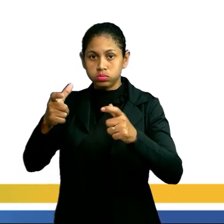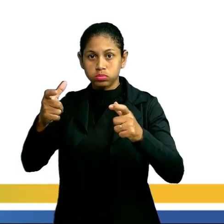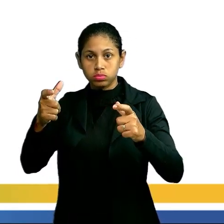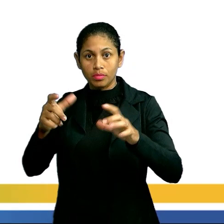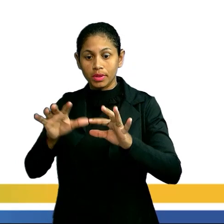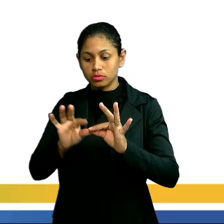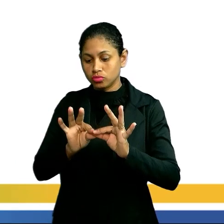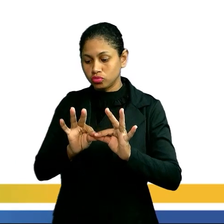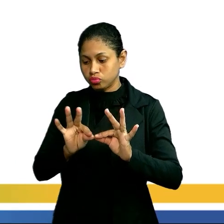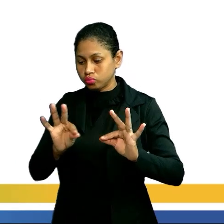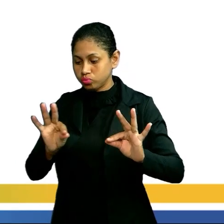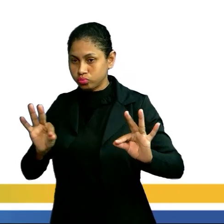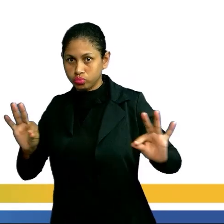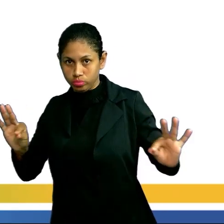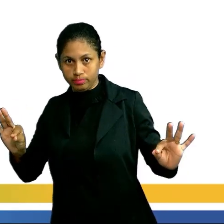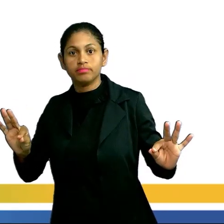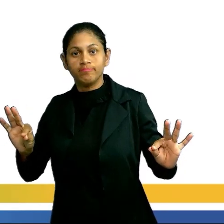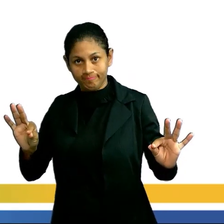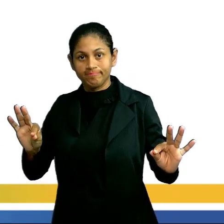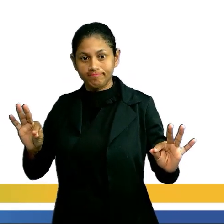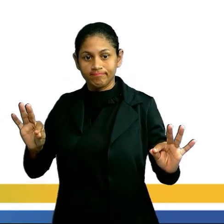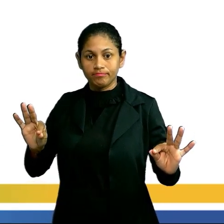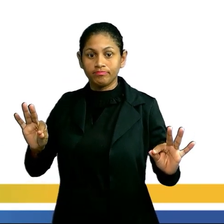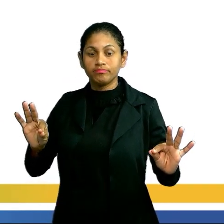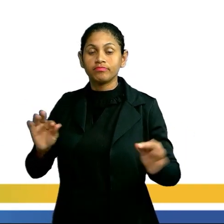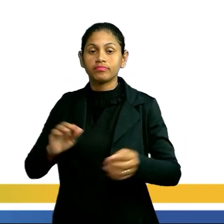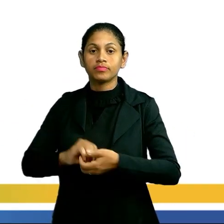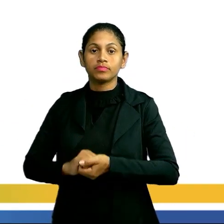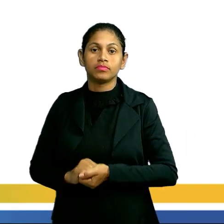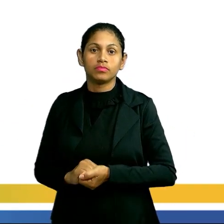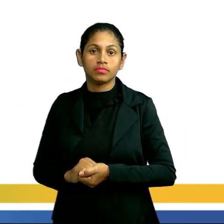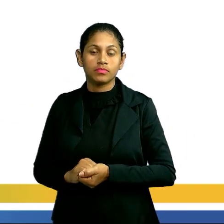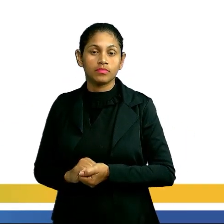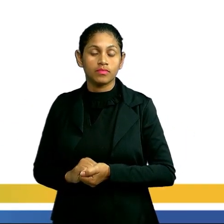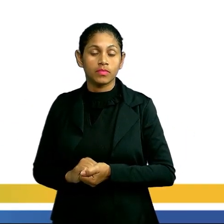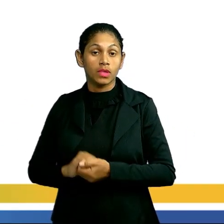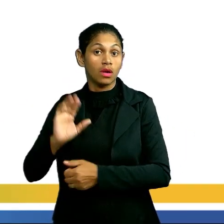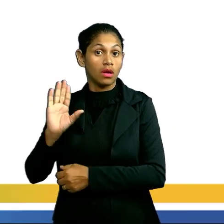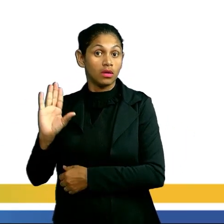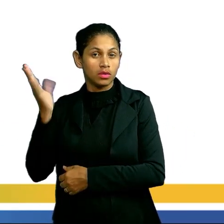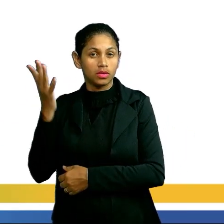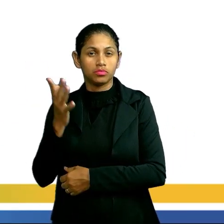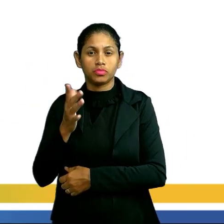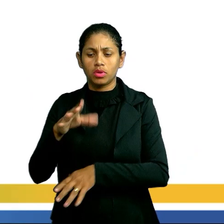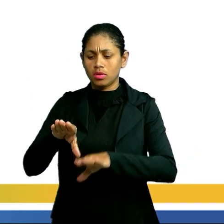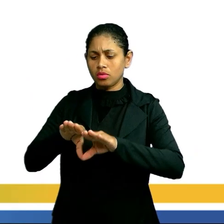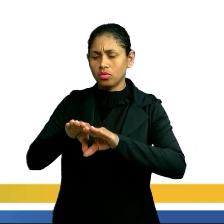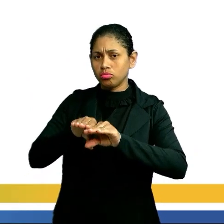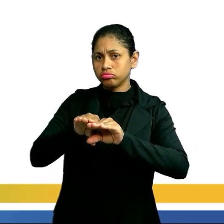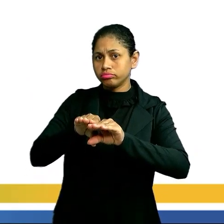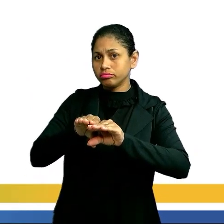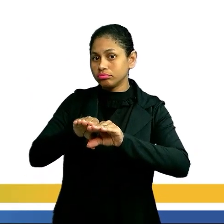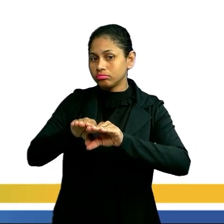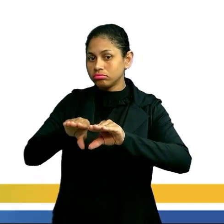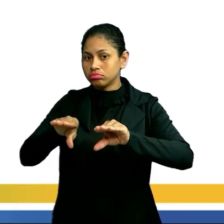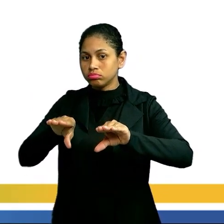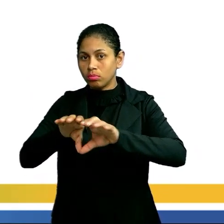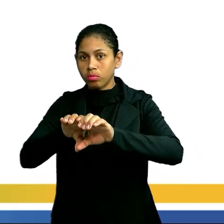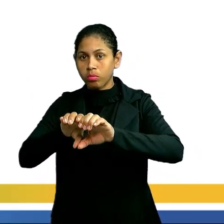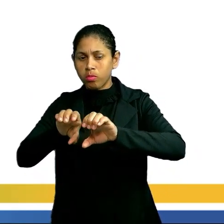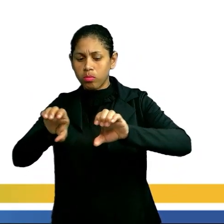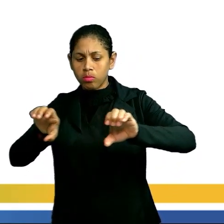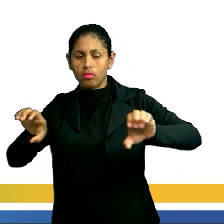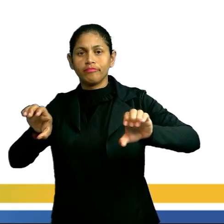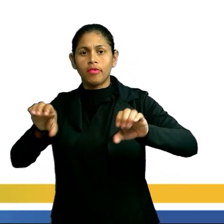comprimento, ou seja, por isso que a gente chama de uma dimensão, porque é o comprimento. Isso acontece tanto em barras como em fios e etc.